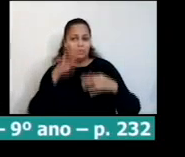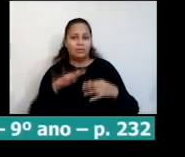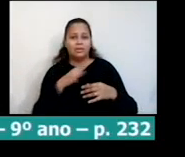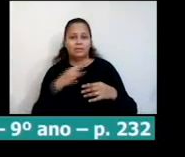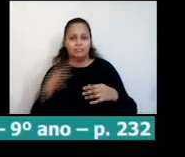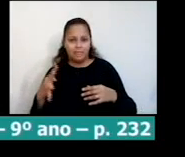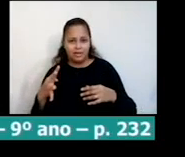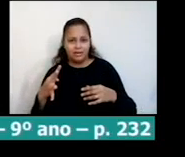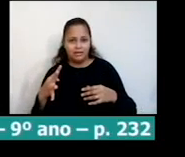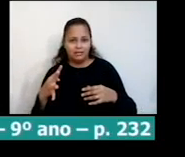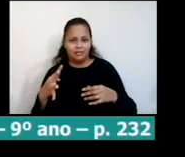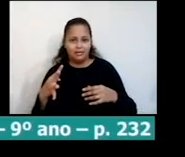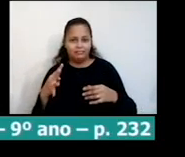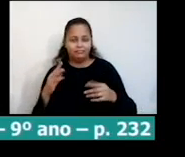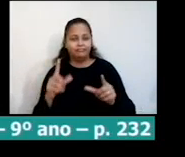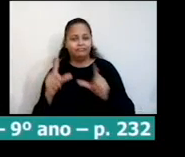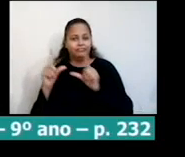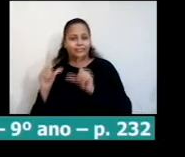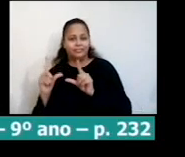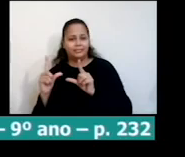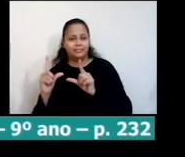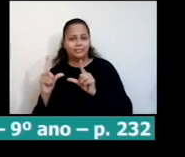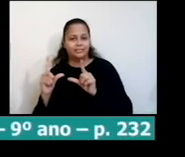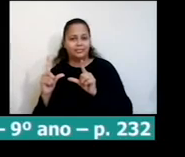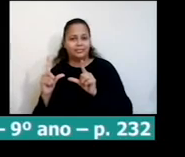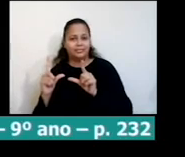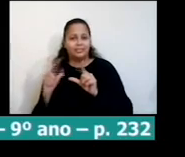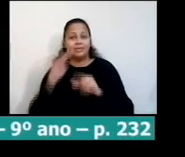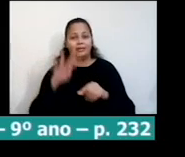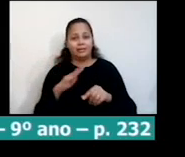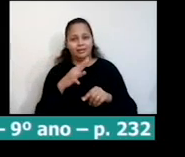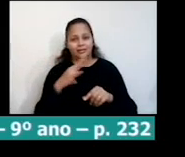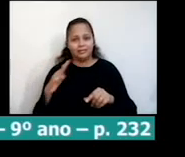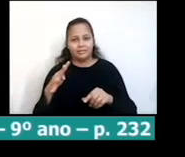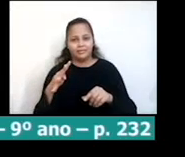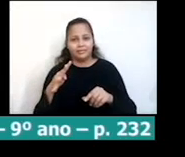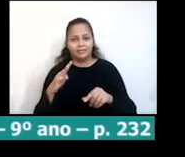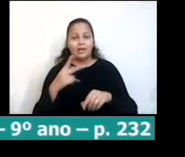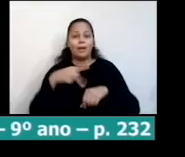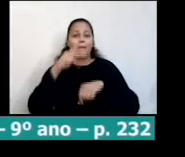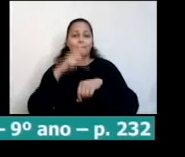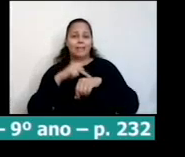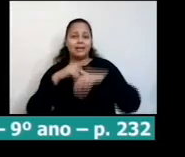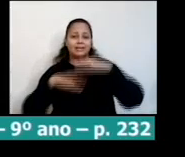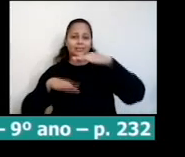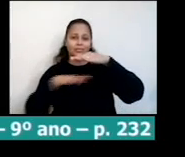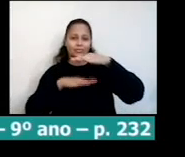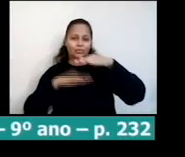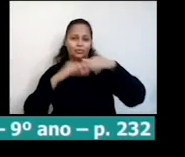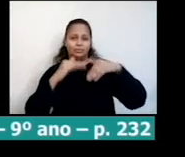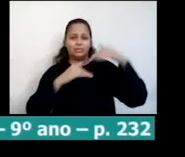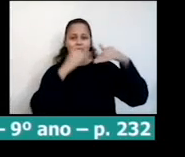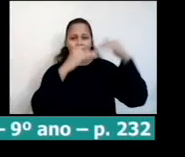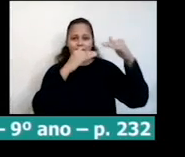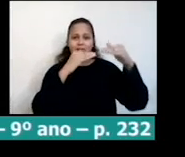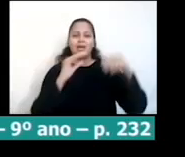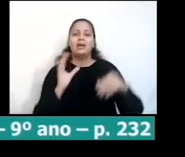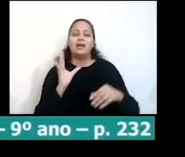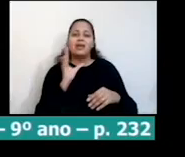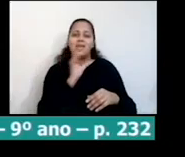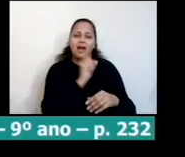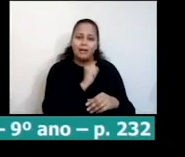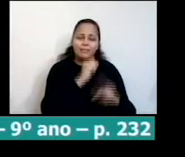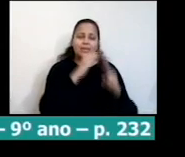Tá ali, ó, Indonésia, Turquia e China, certo? Eles são países subdesenvolvidos e de rápida urbanização